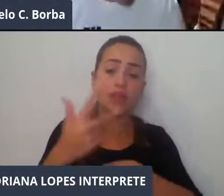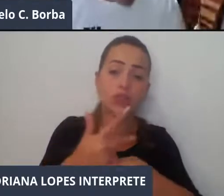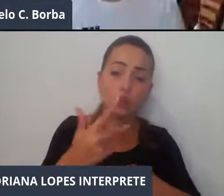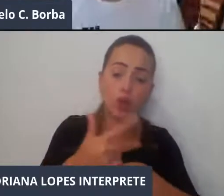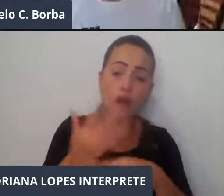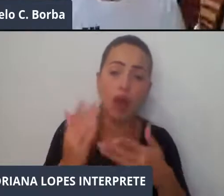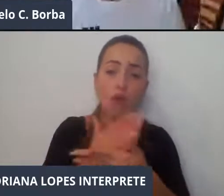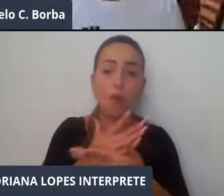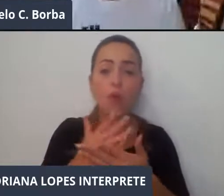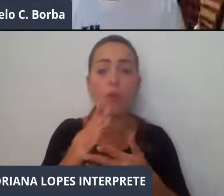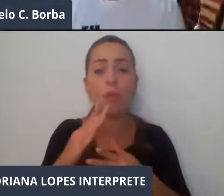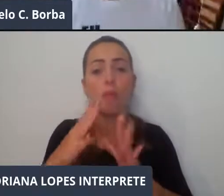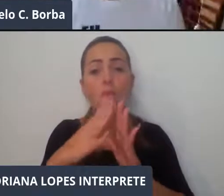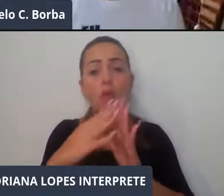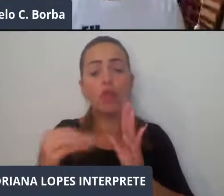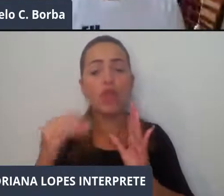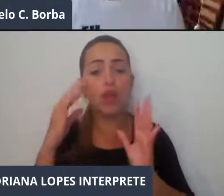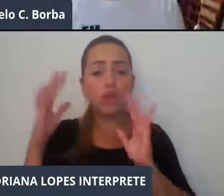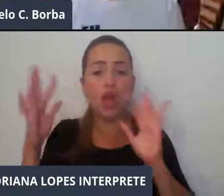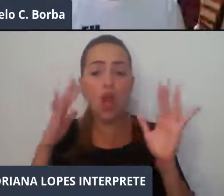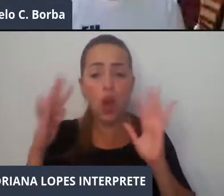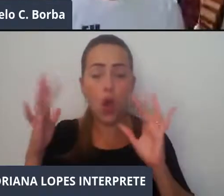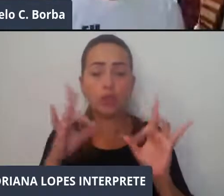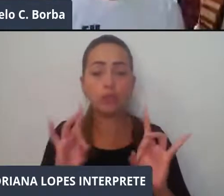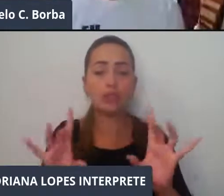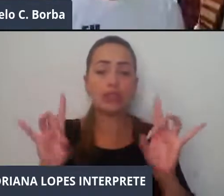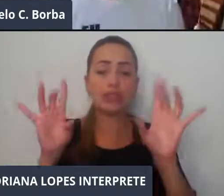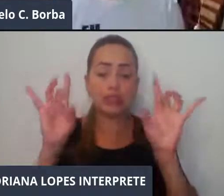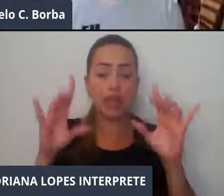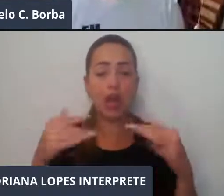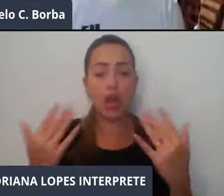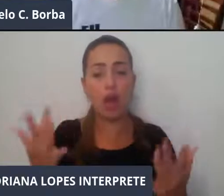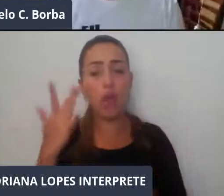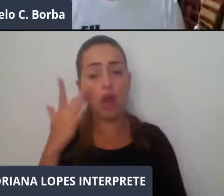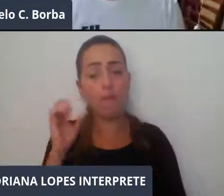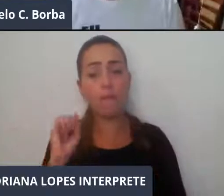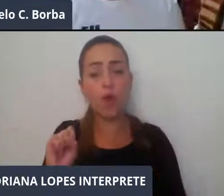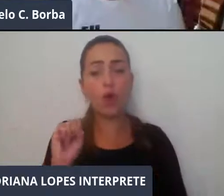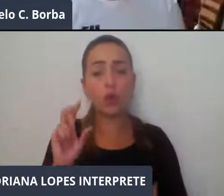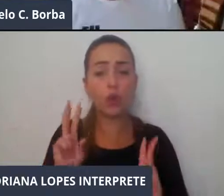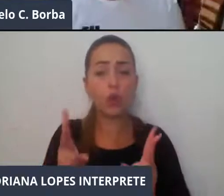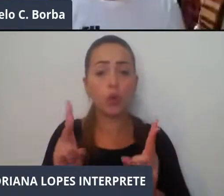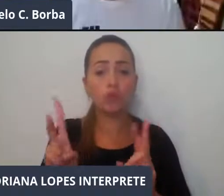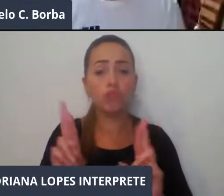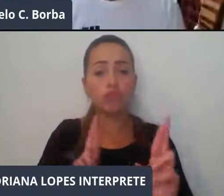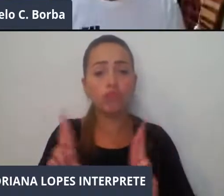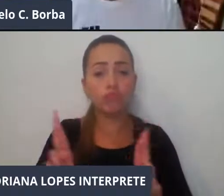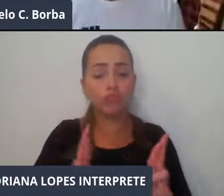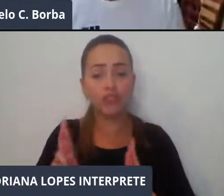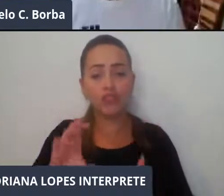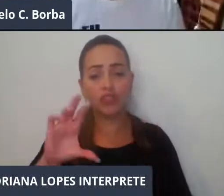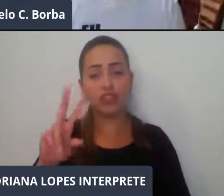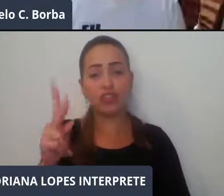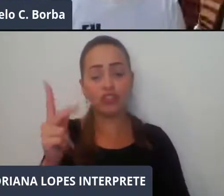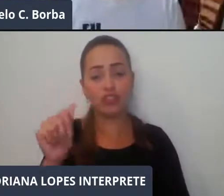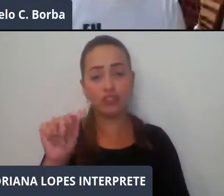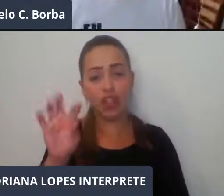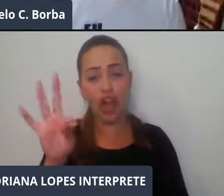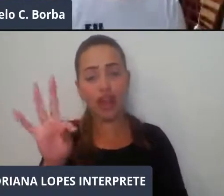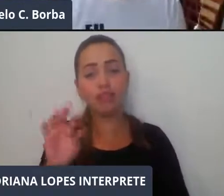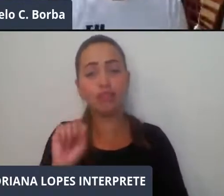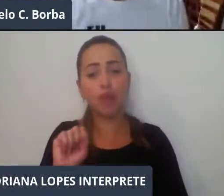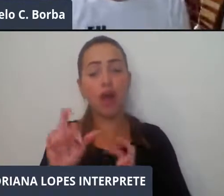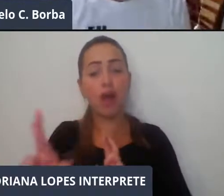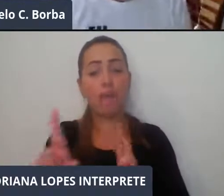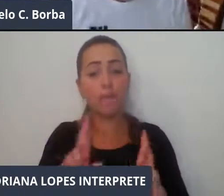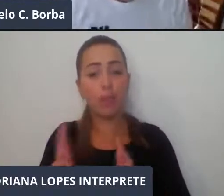teórico em especial? Eu acho que são questões que elas podem continuar espaços, né? E